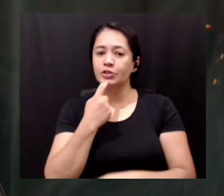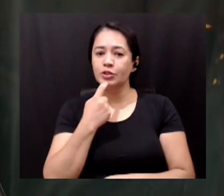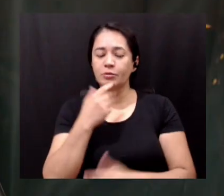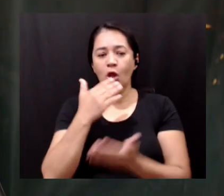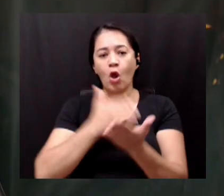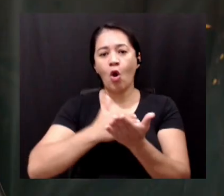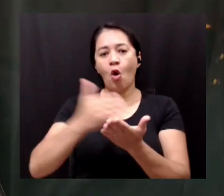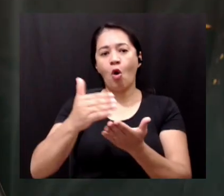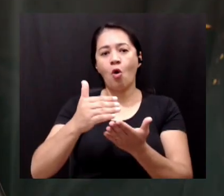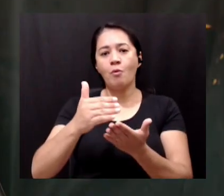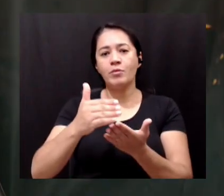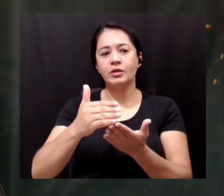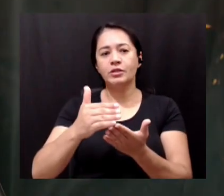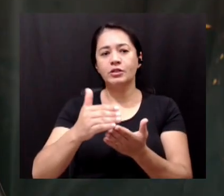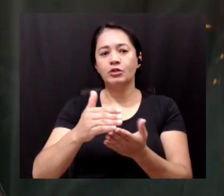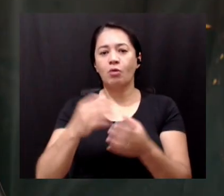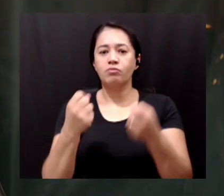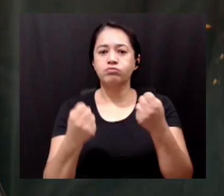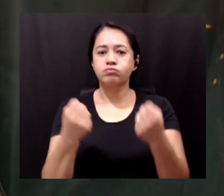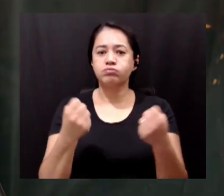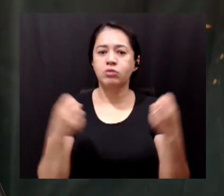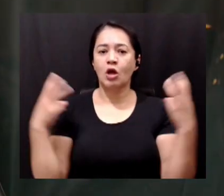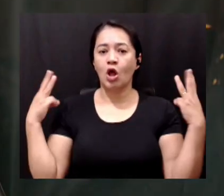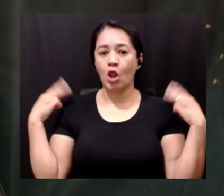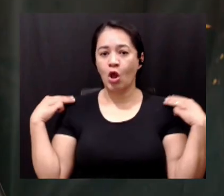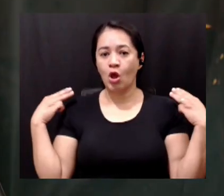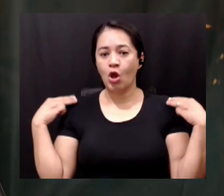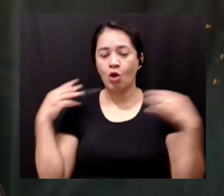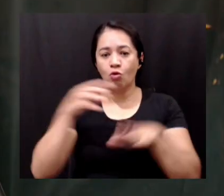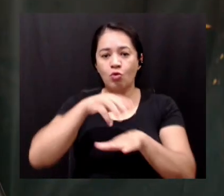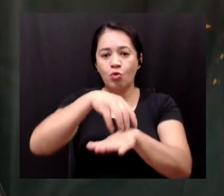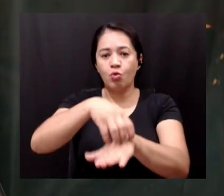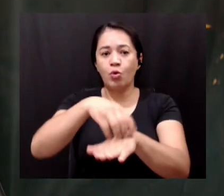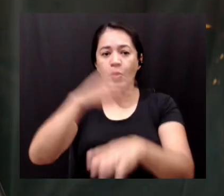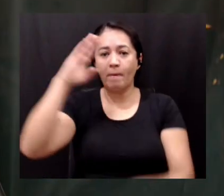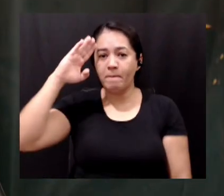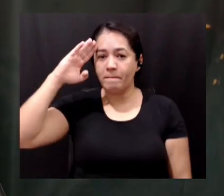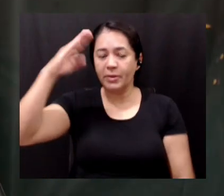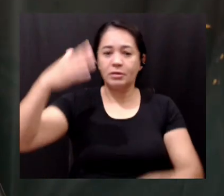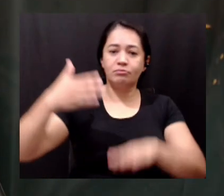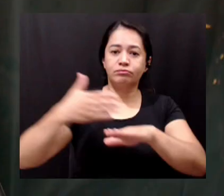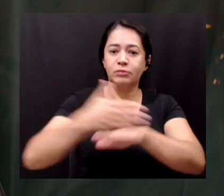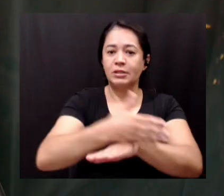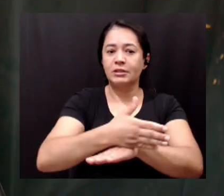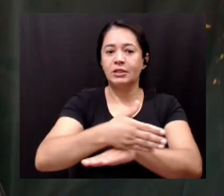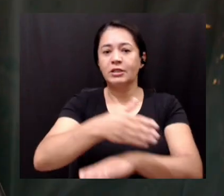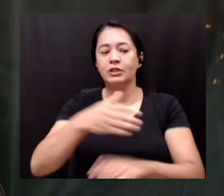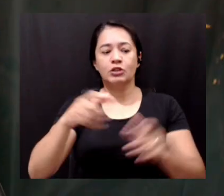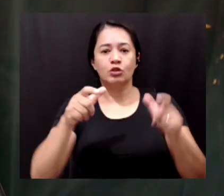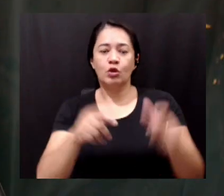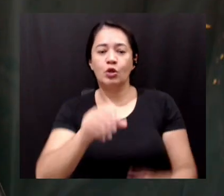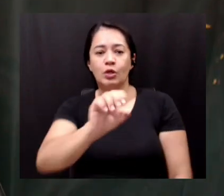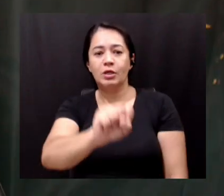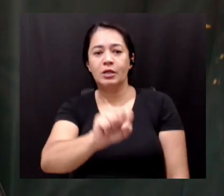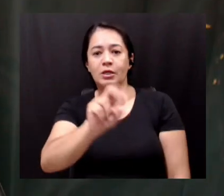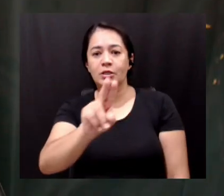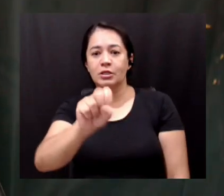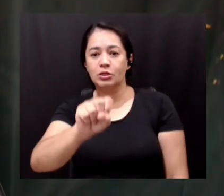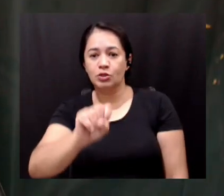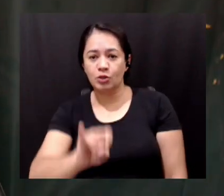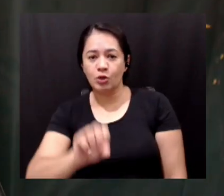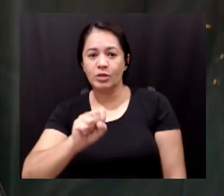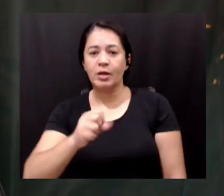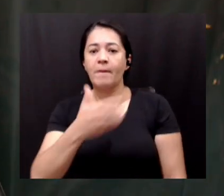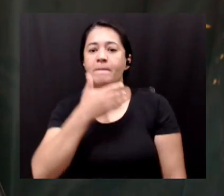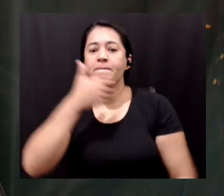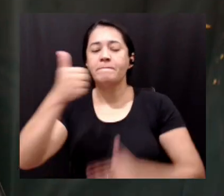de trânsito nos 2 principais acessos para o Swiss Park. A iniciativa busca melhorar a fluidez viária e